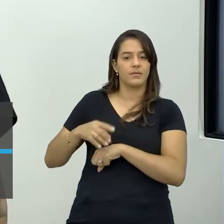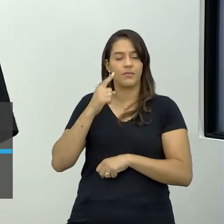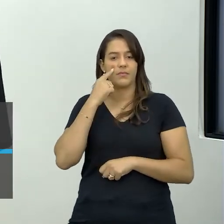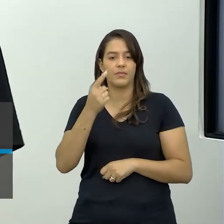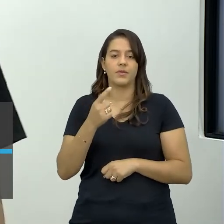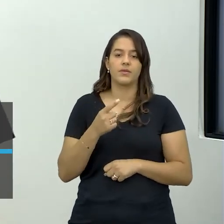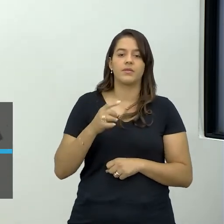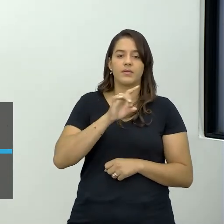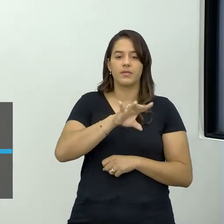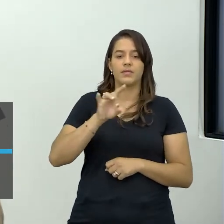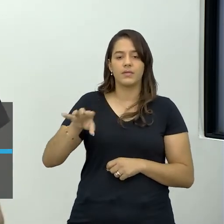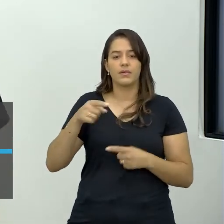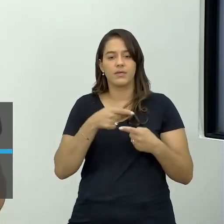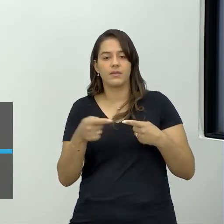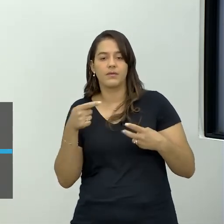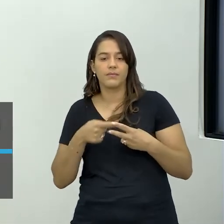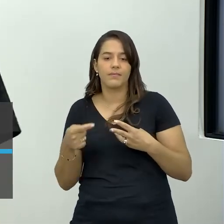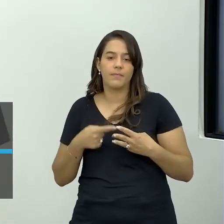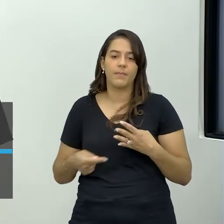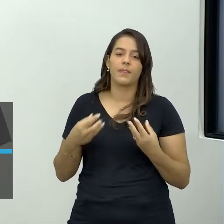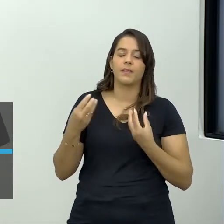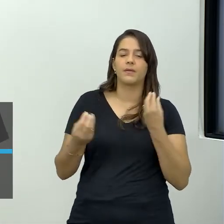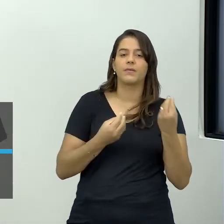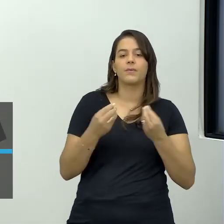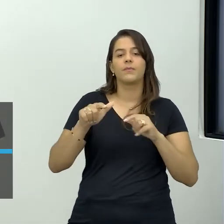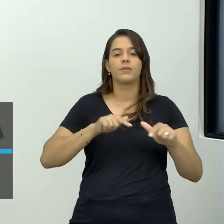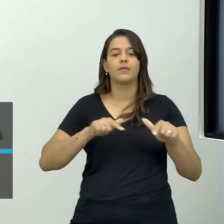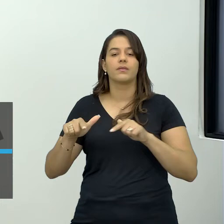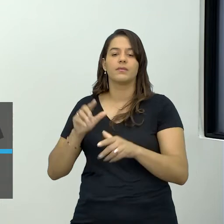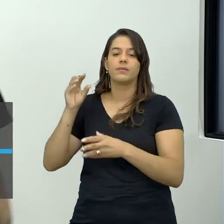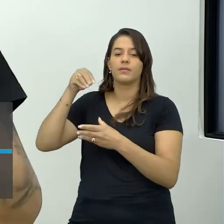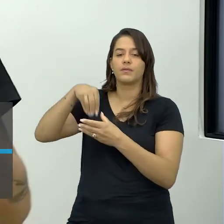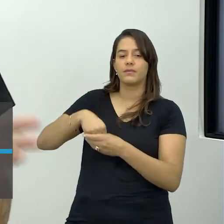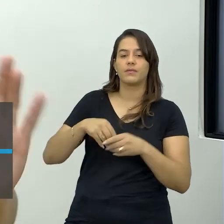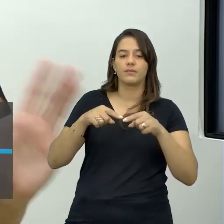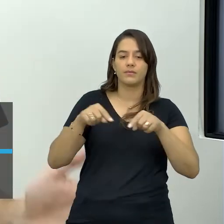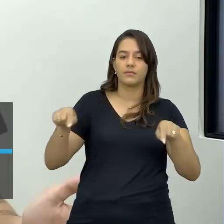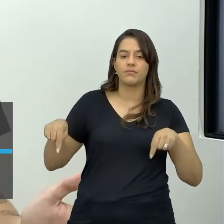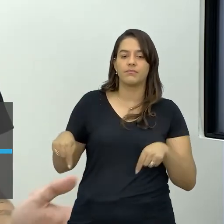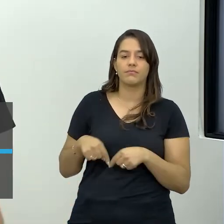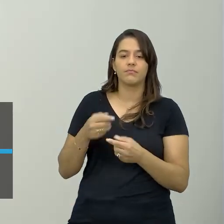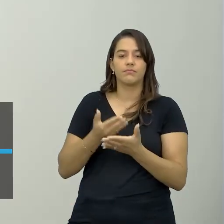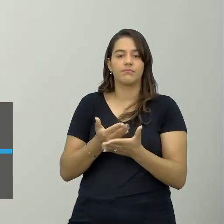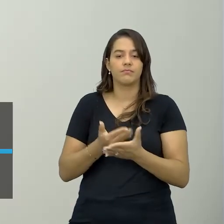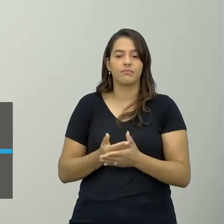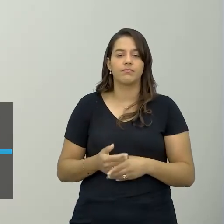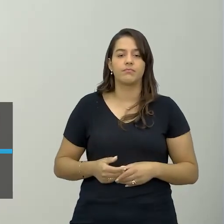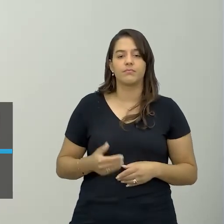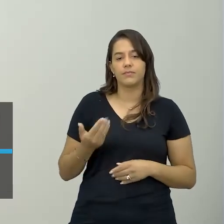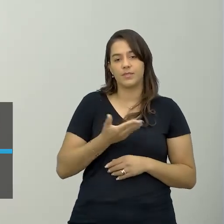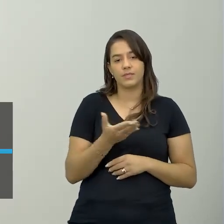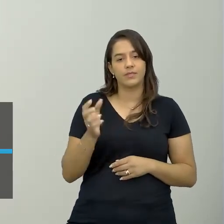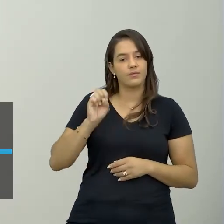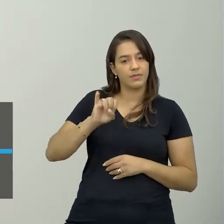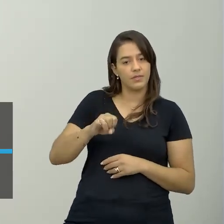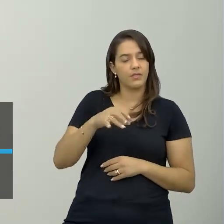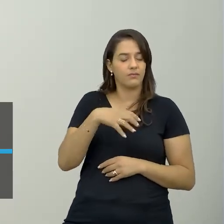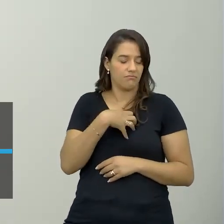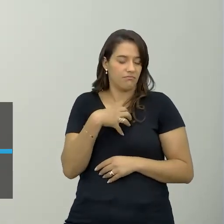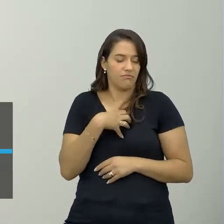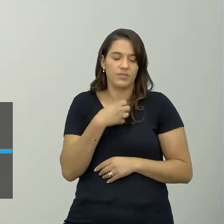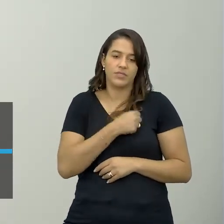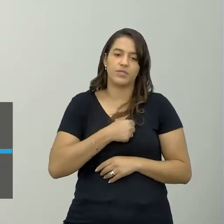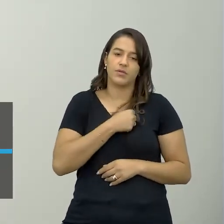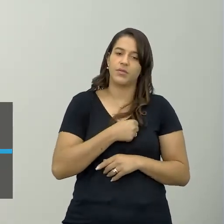vai ver em cada semana, como que a gente vai tá trabalhando isso em sala de aula, mas... Mas se quiserem, sintam saudades também, não